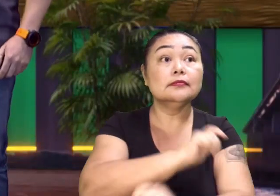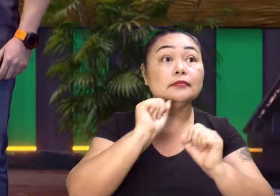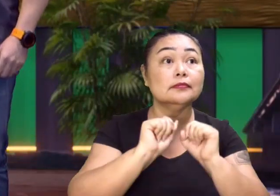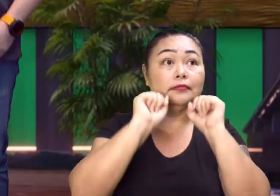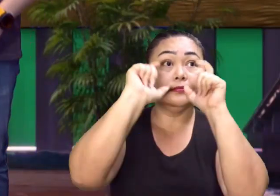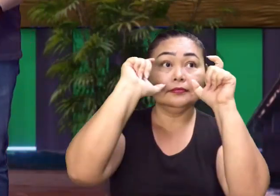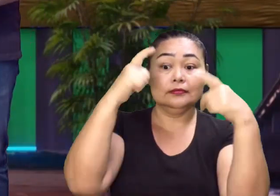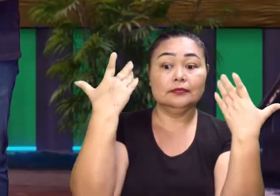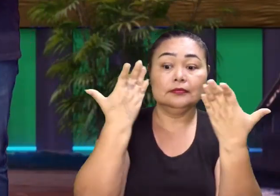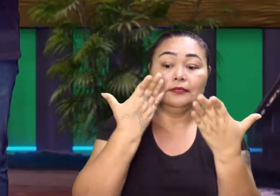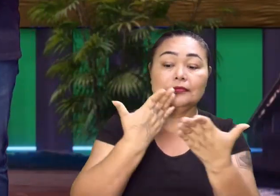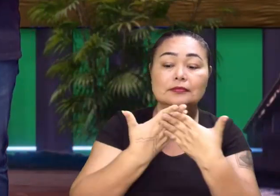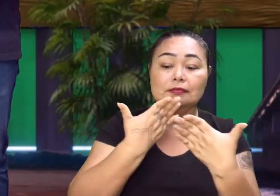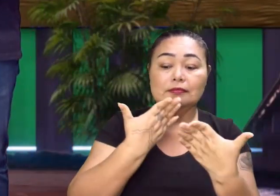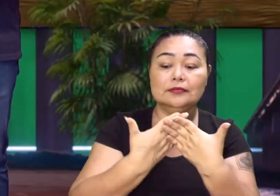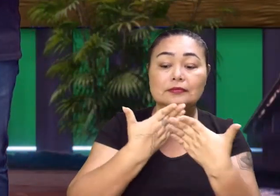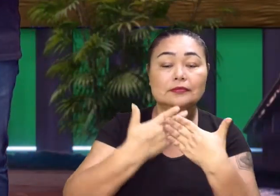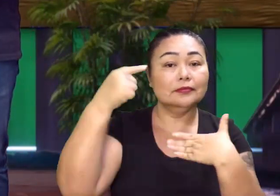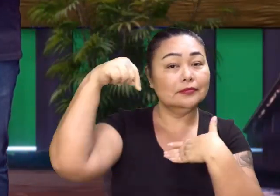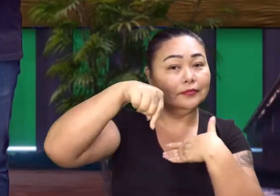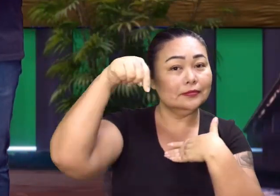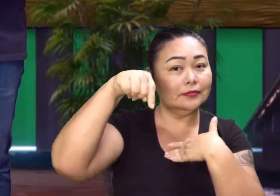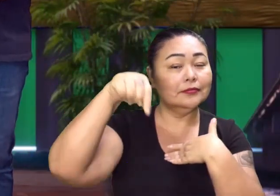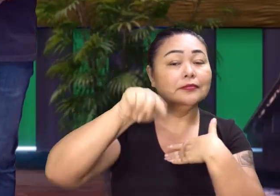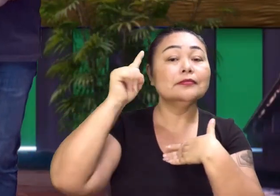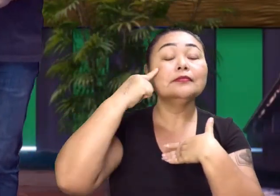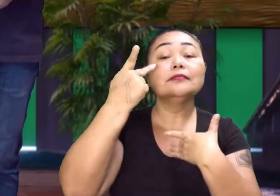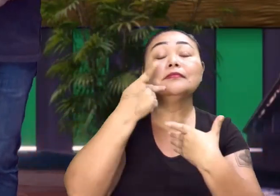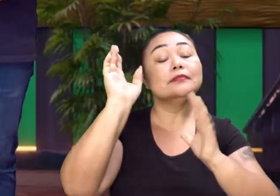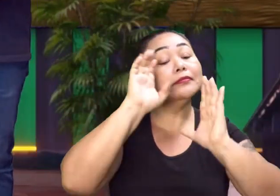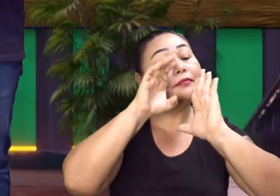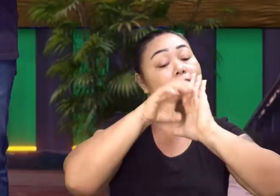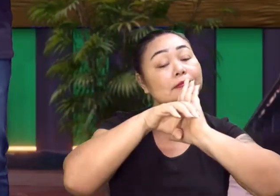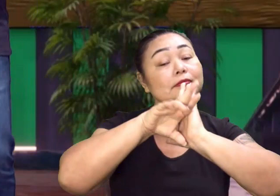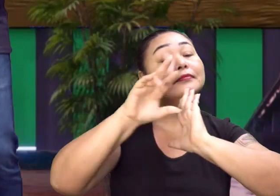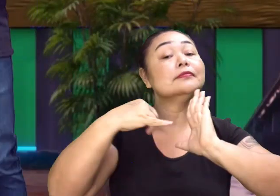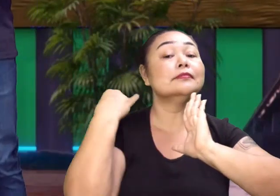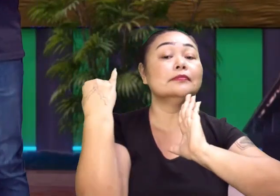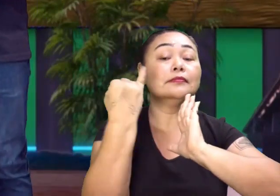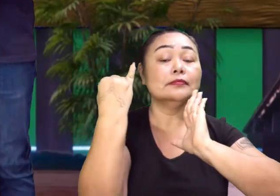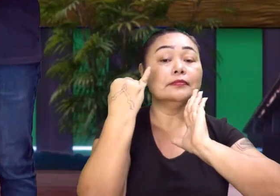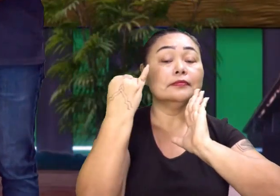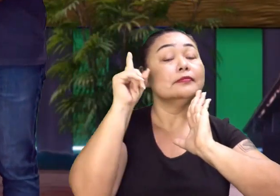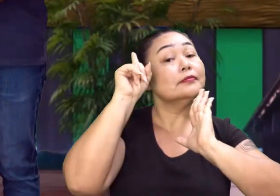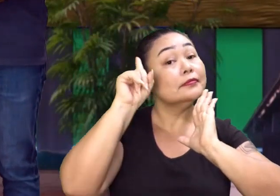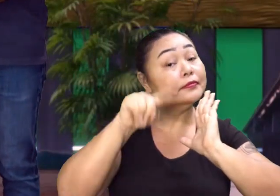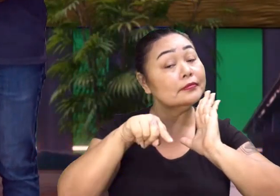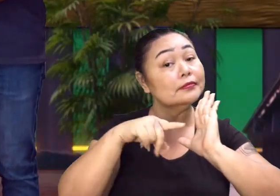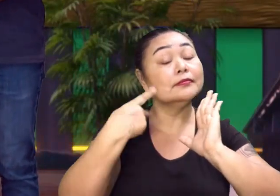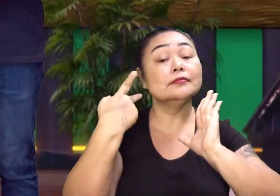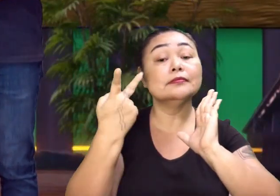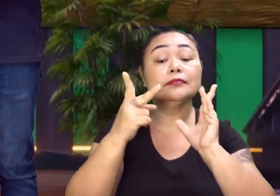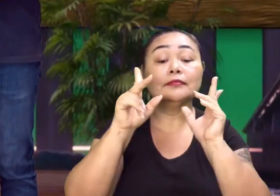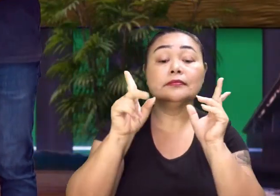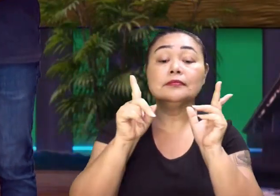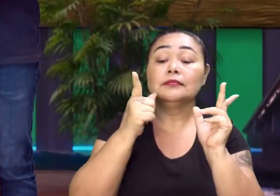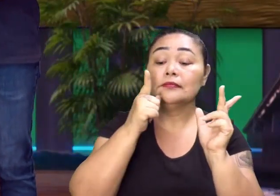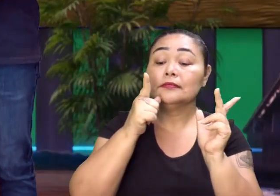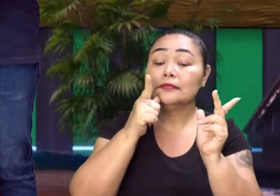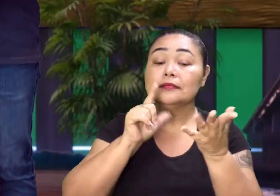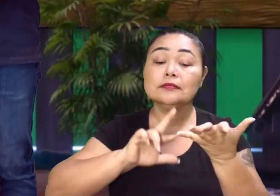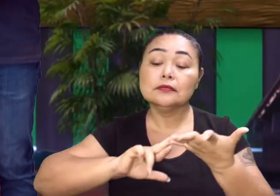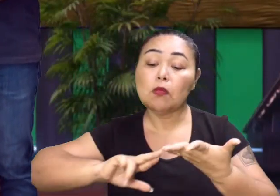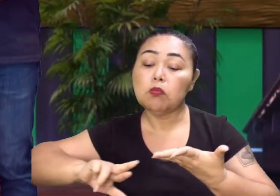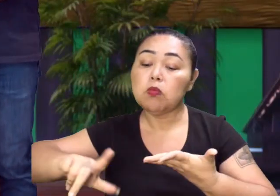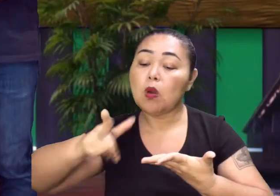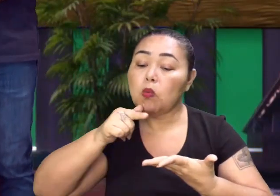nessa aula. Muito bem. Porque a gente vai falar de conceitos importantes. Exato, professor. Né? Sobre